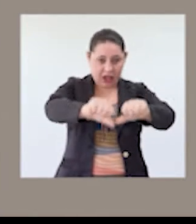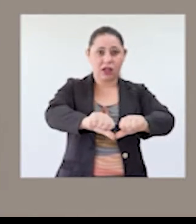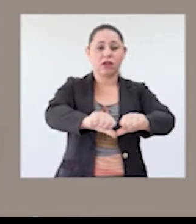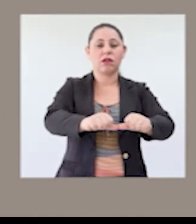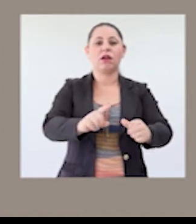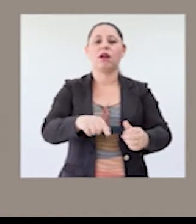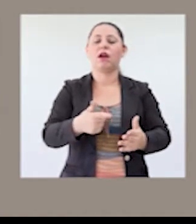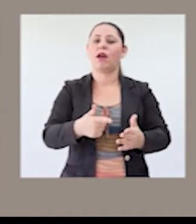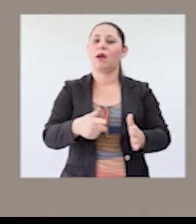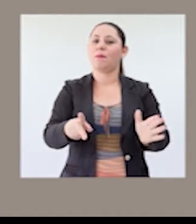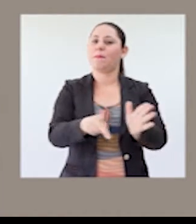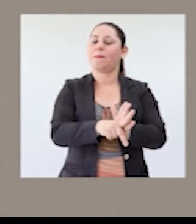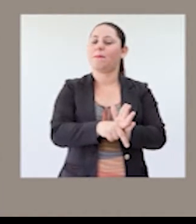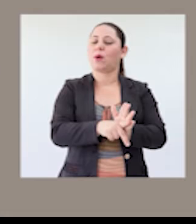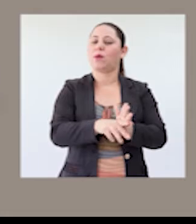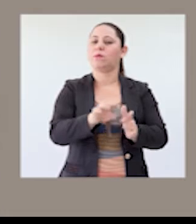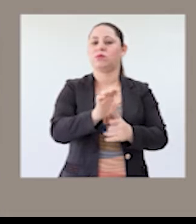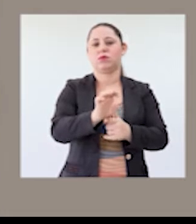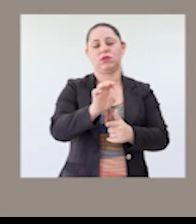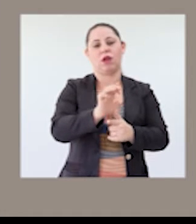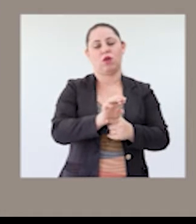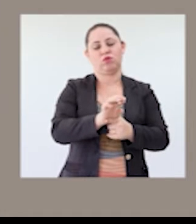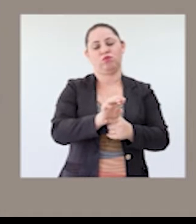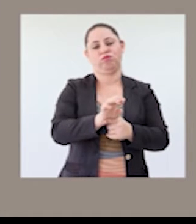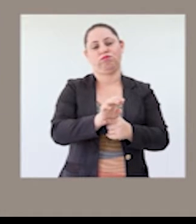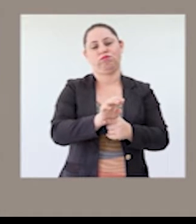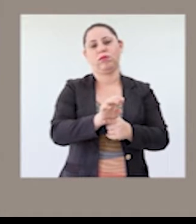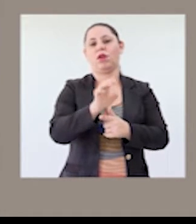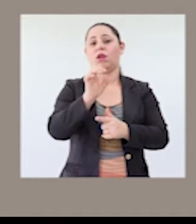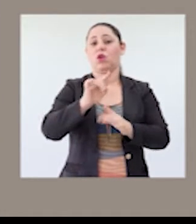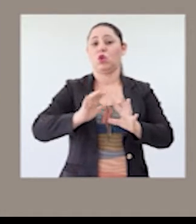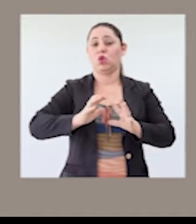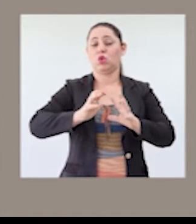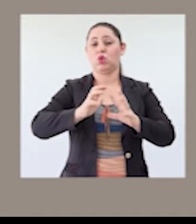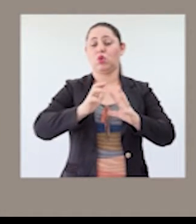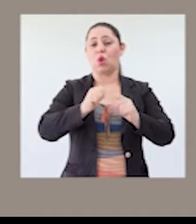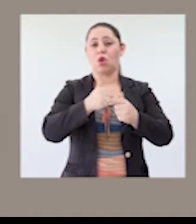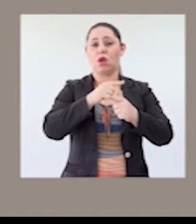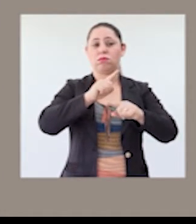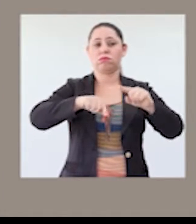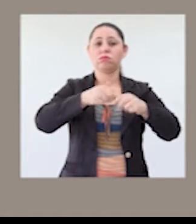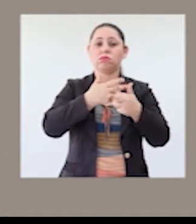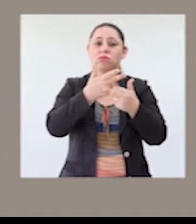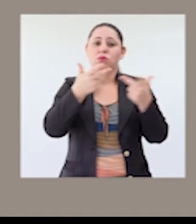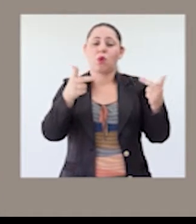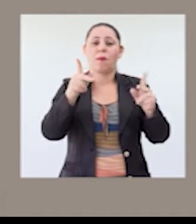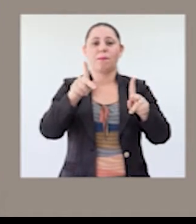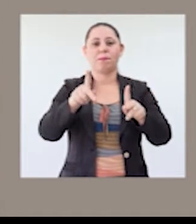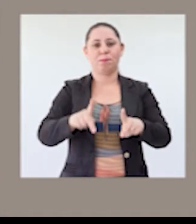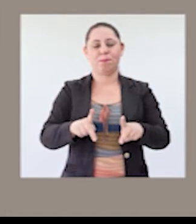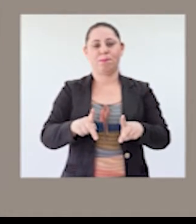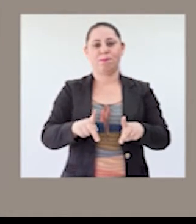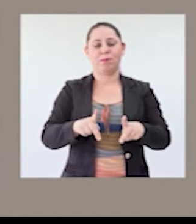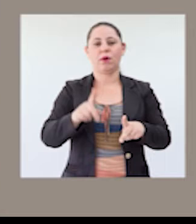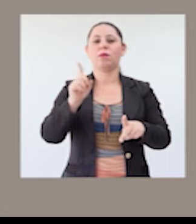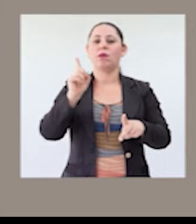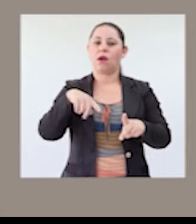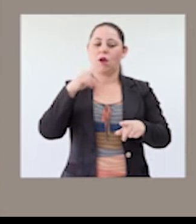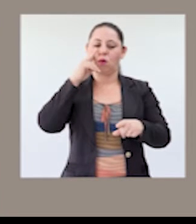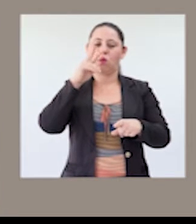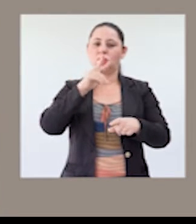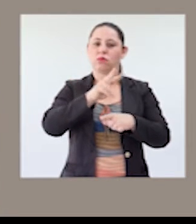público do Estado, no caso da União, né? E todo bem público, ele